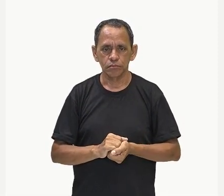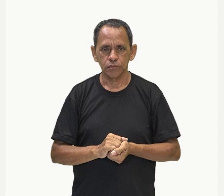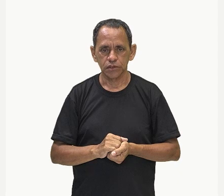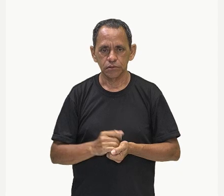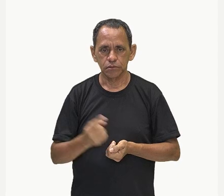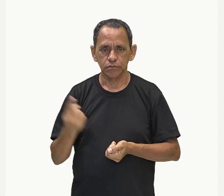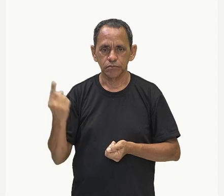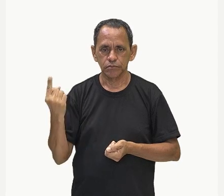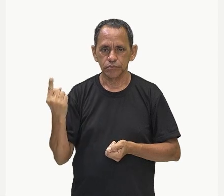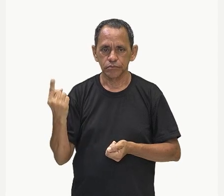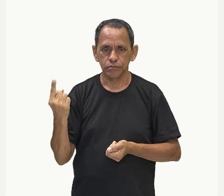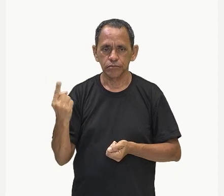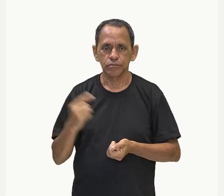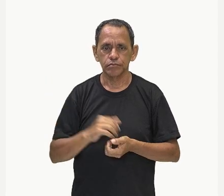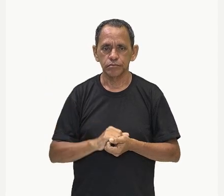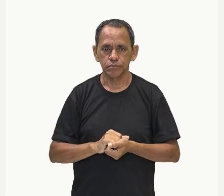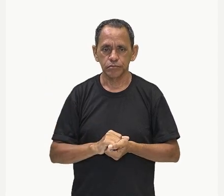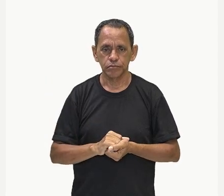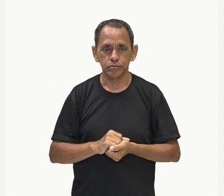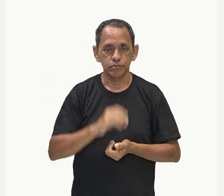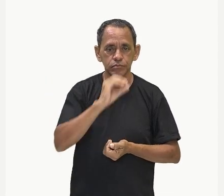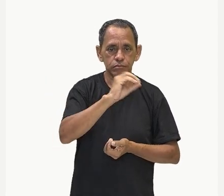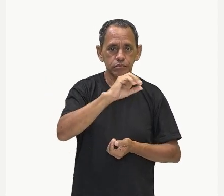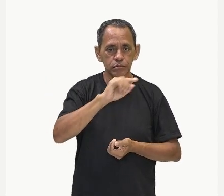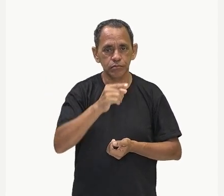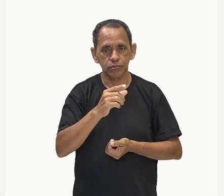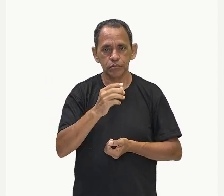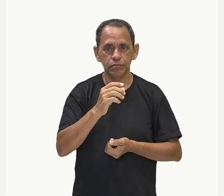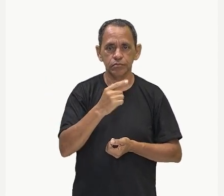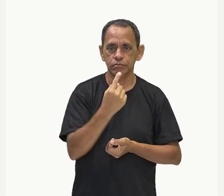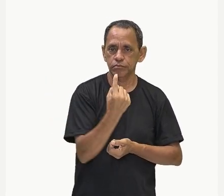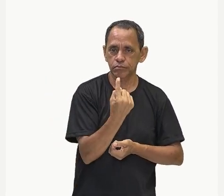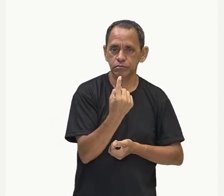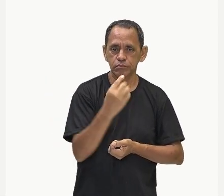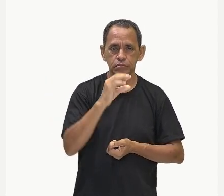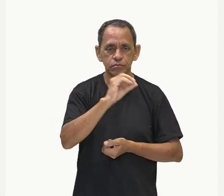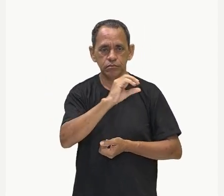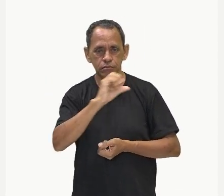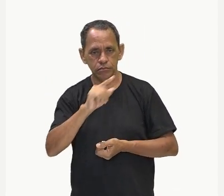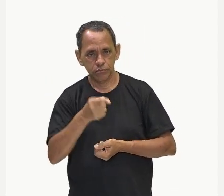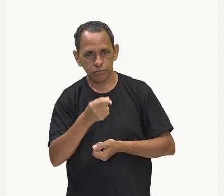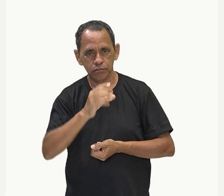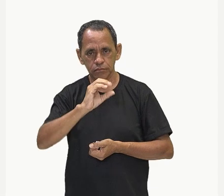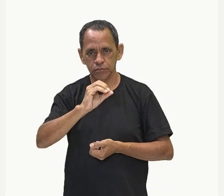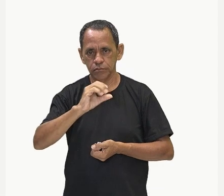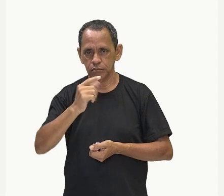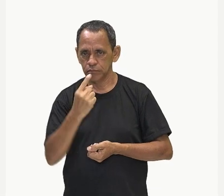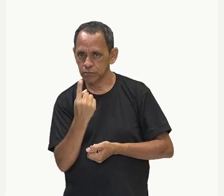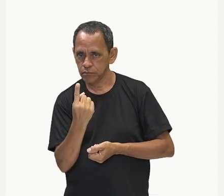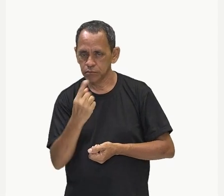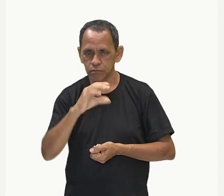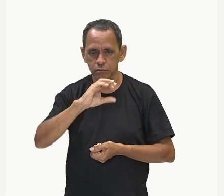como 0,1, 0,01, 0,001 e 1,17, por exemplo,